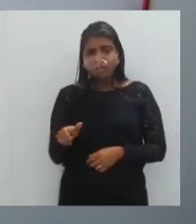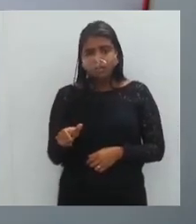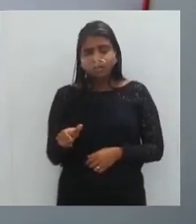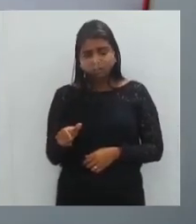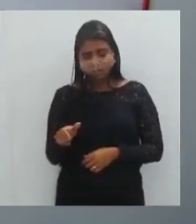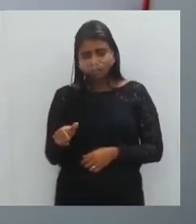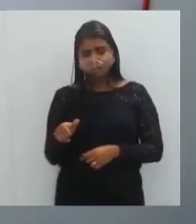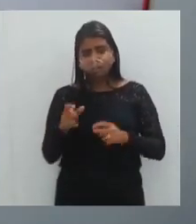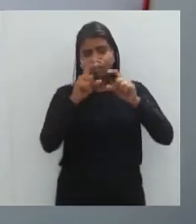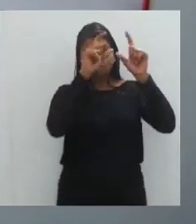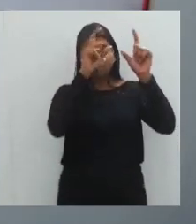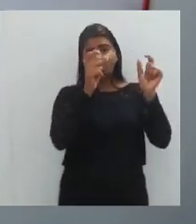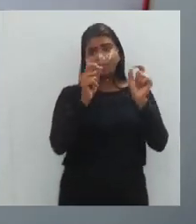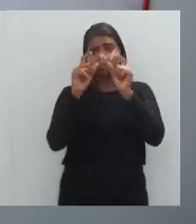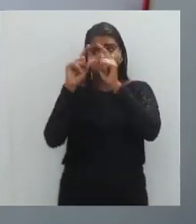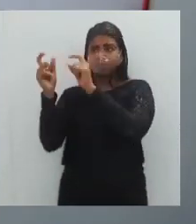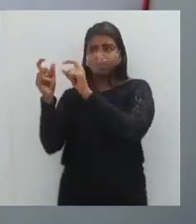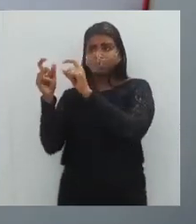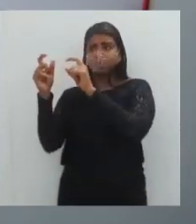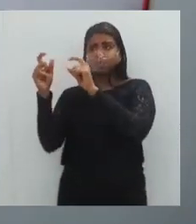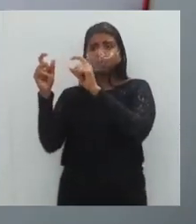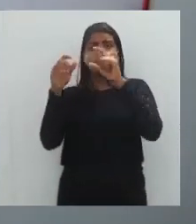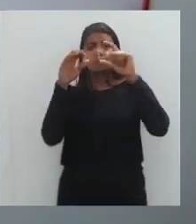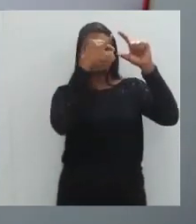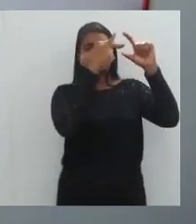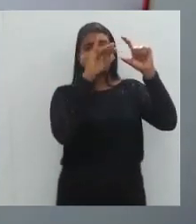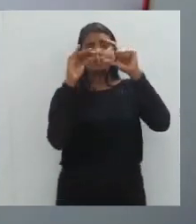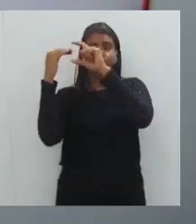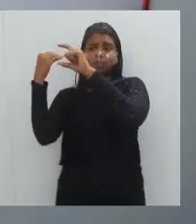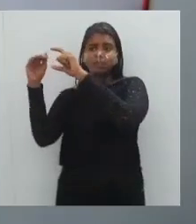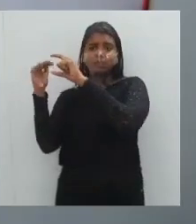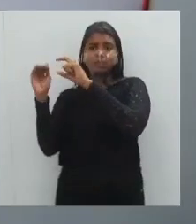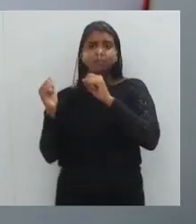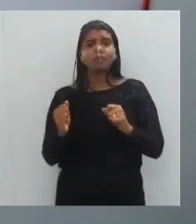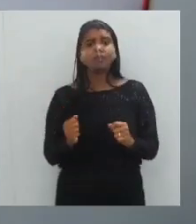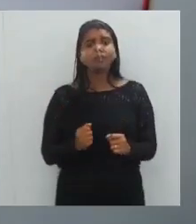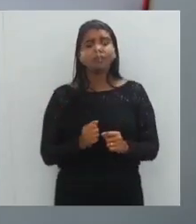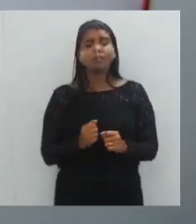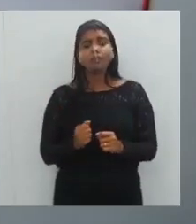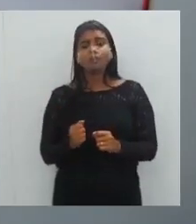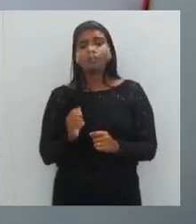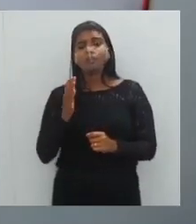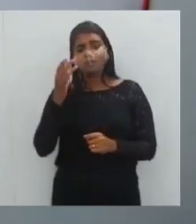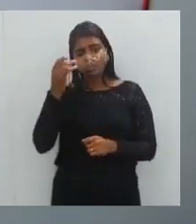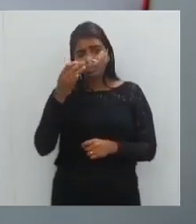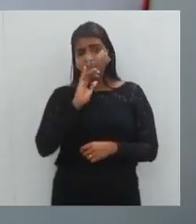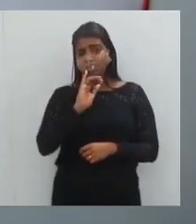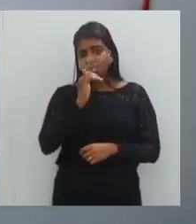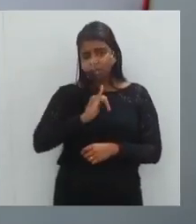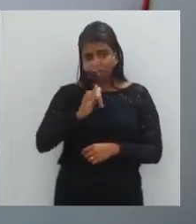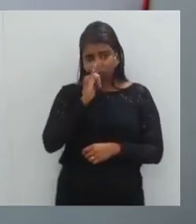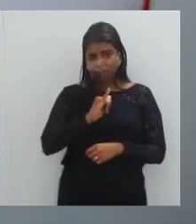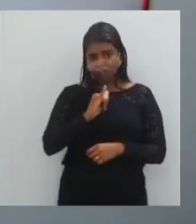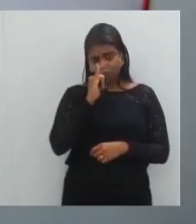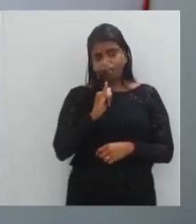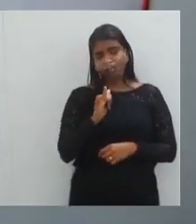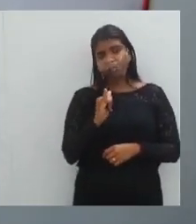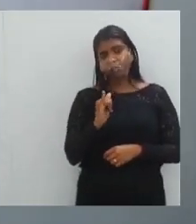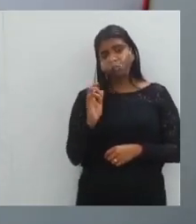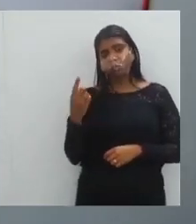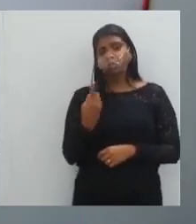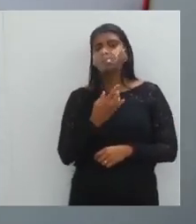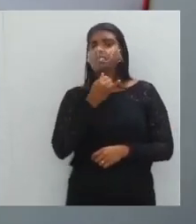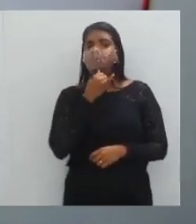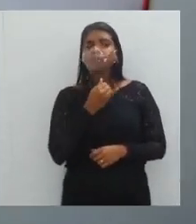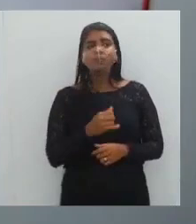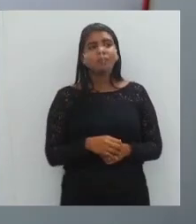balões, né? Em balões. E até a forma do balão já diz muito a gente. Por